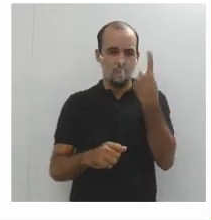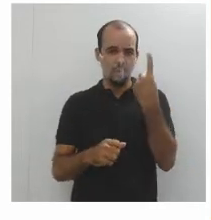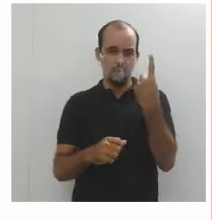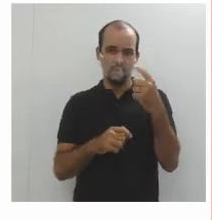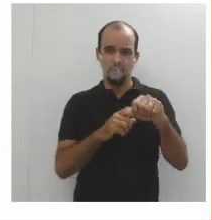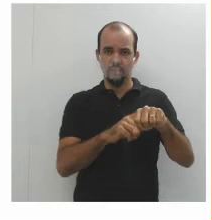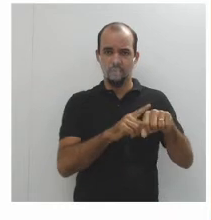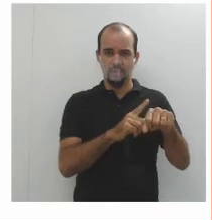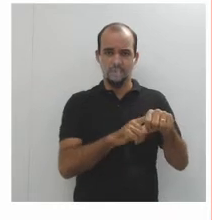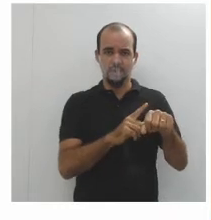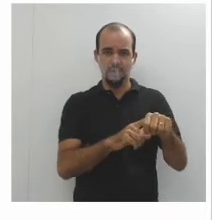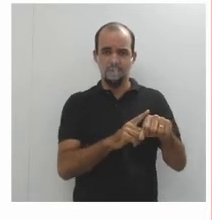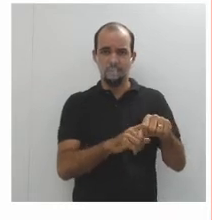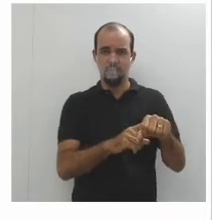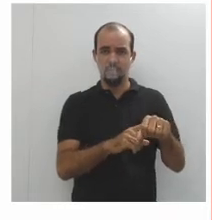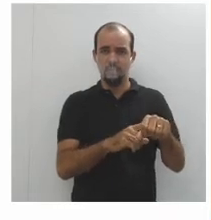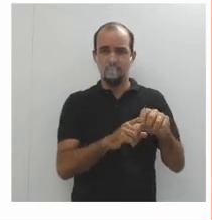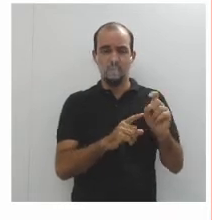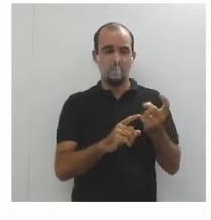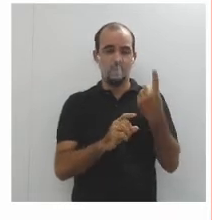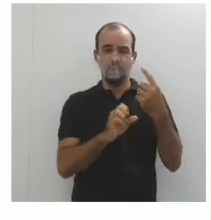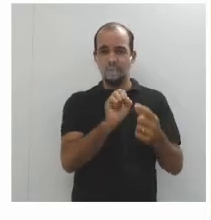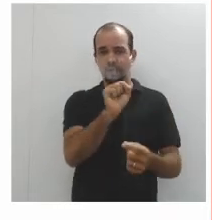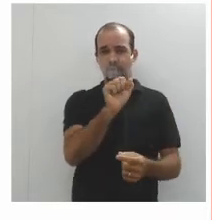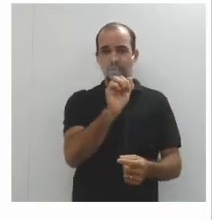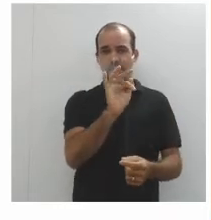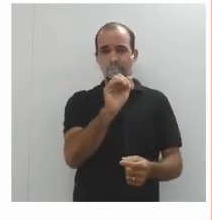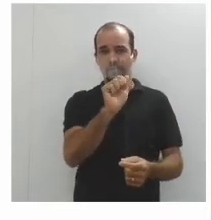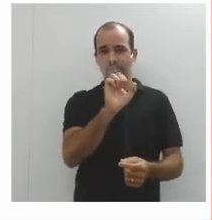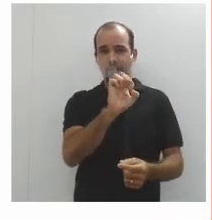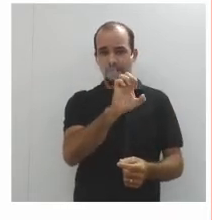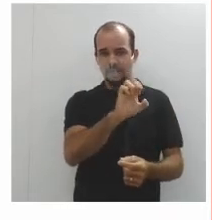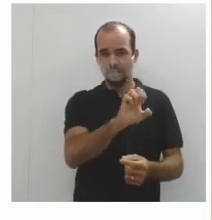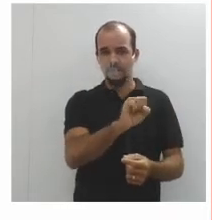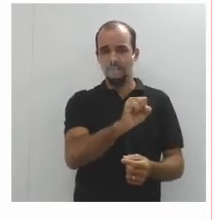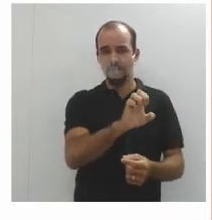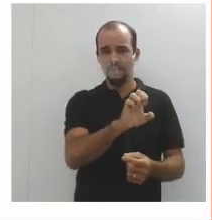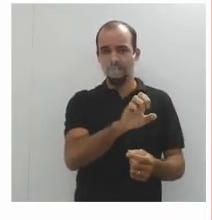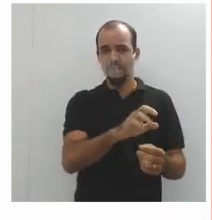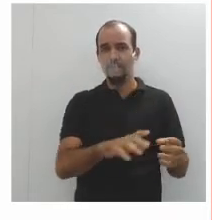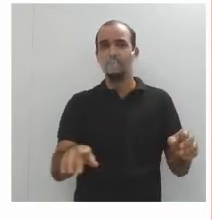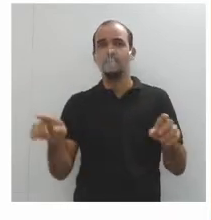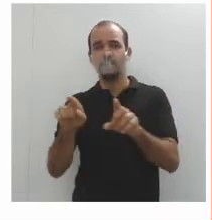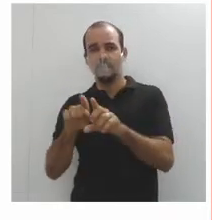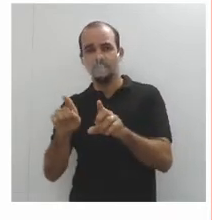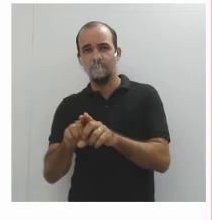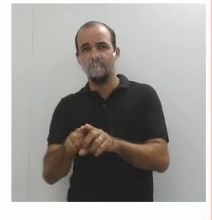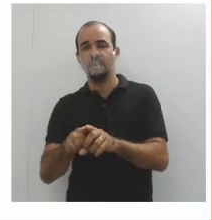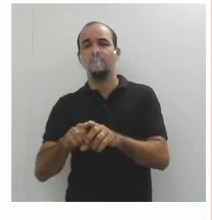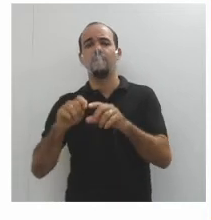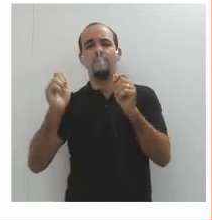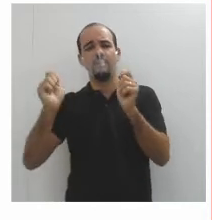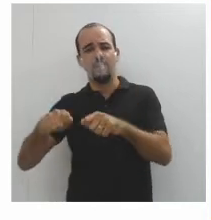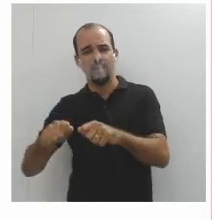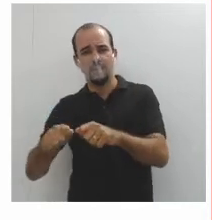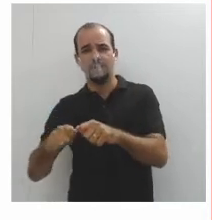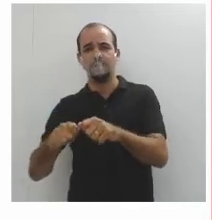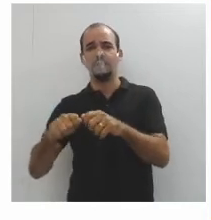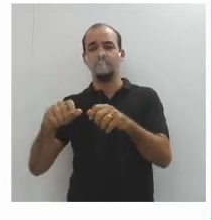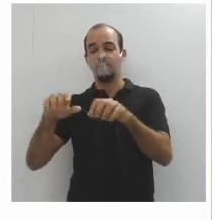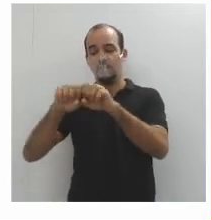diversas fases, ou seja, apresenta mais de uma fase. Isso nós chamamos sempre